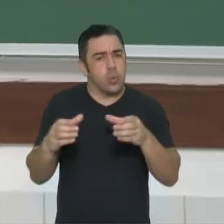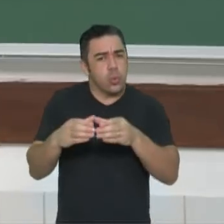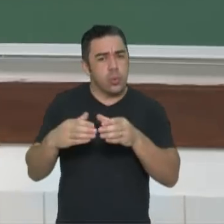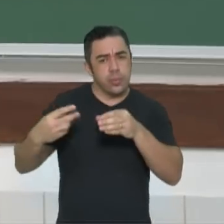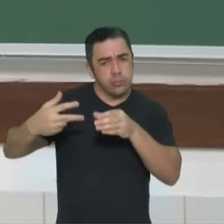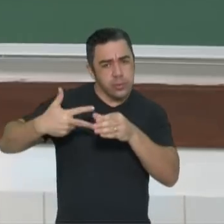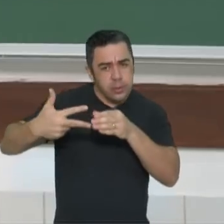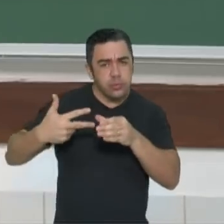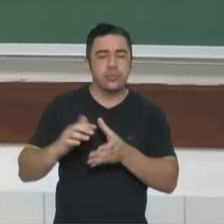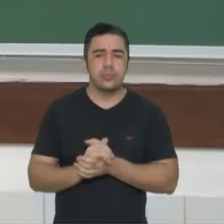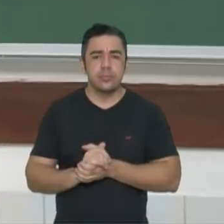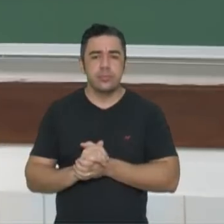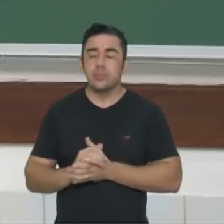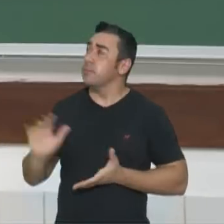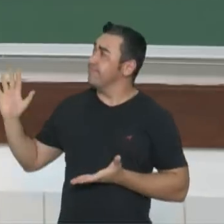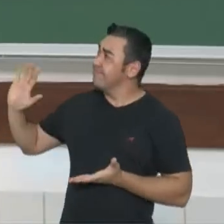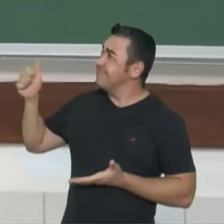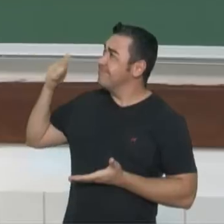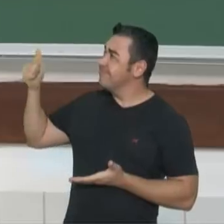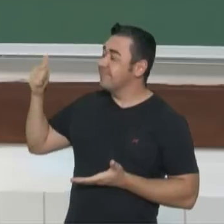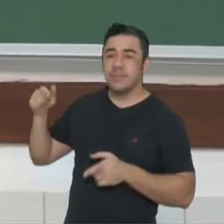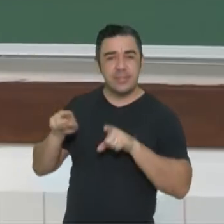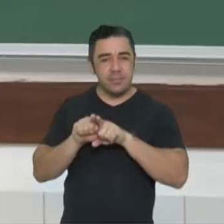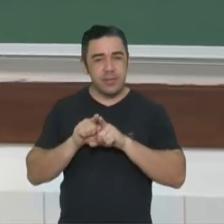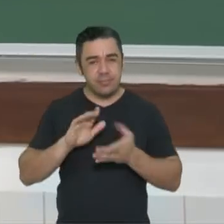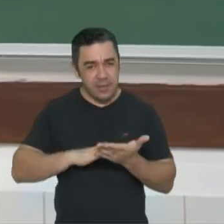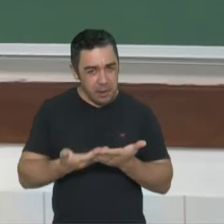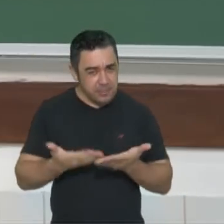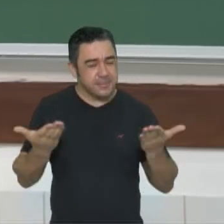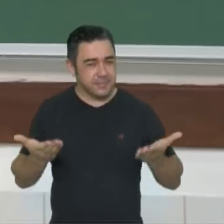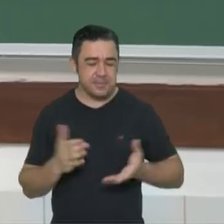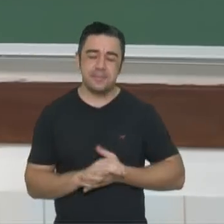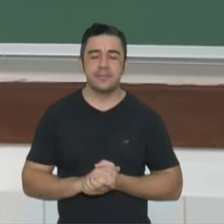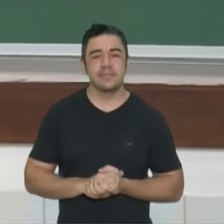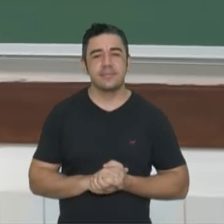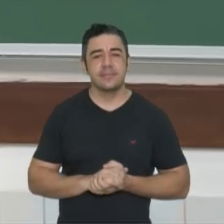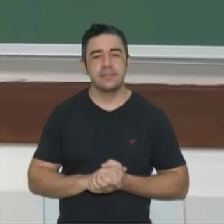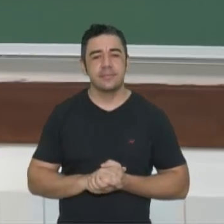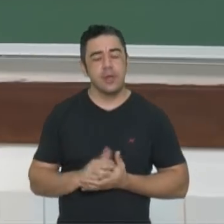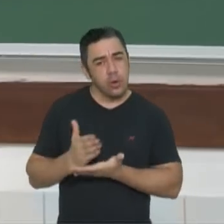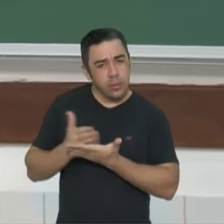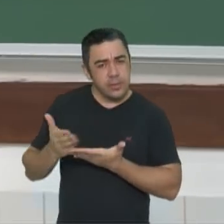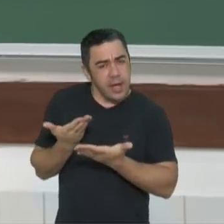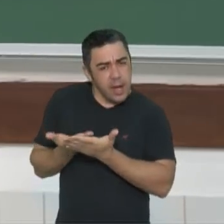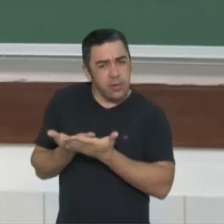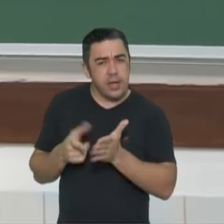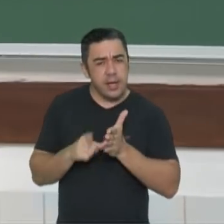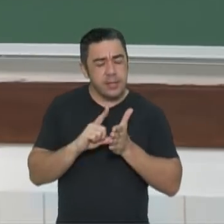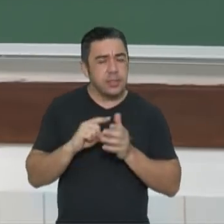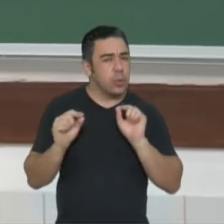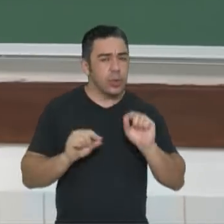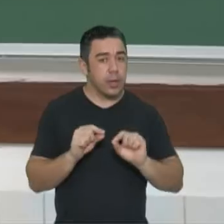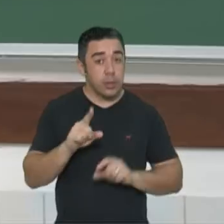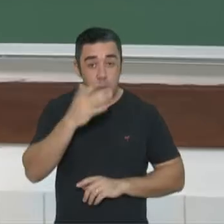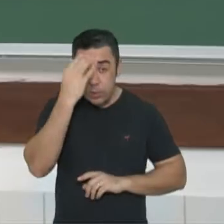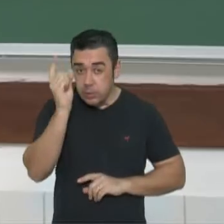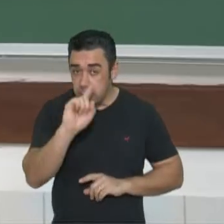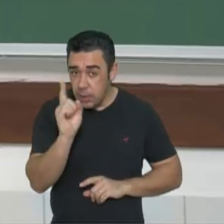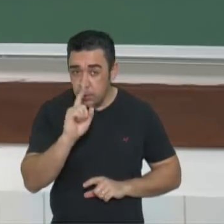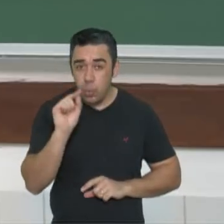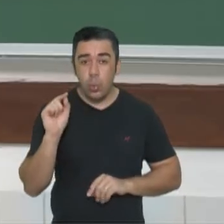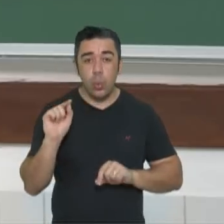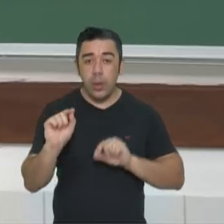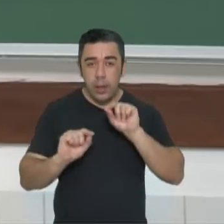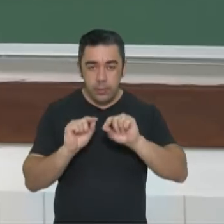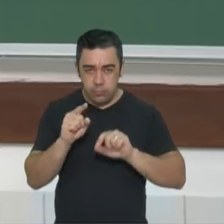equipe, que me ajuda muito. Quero cumprimentar o Tiago, que está aqui, certo? Antes de nós começarmos a aula, pessoal, não se esqueçam, preciso dizer a vocês, acessando